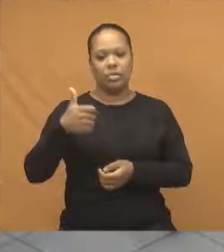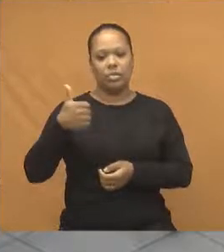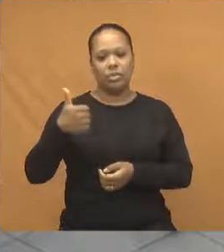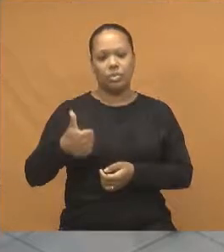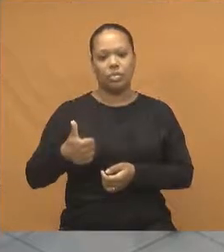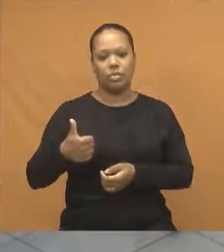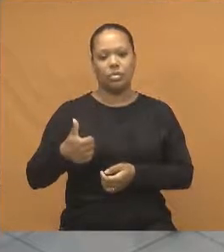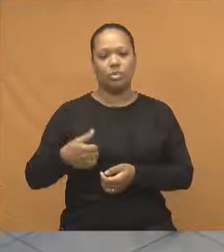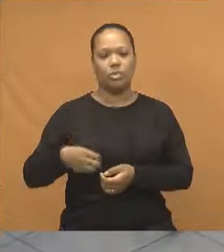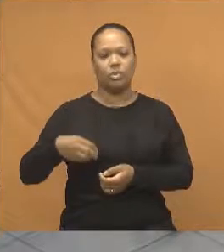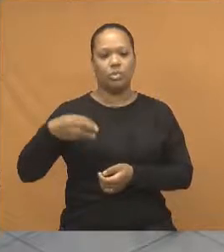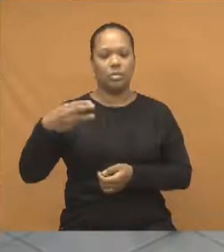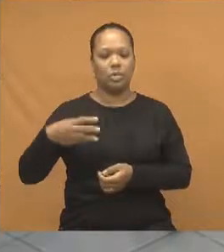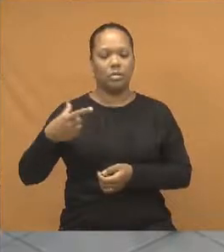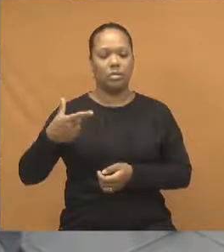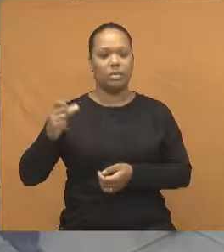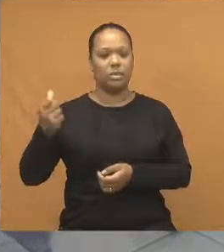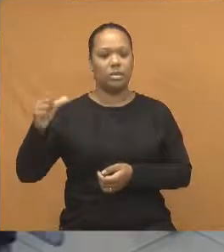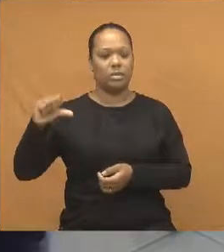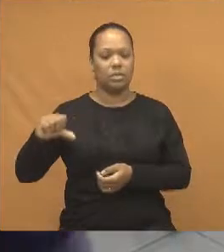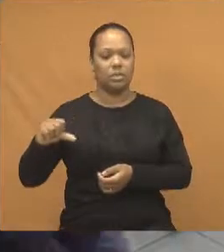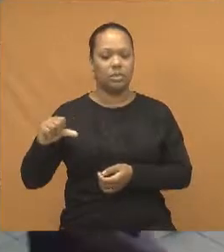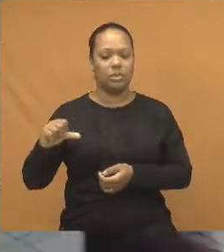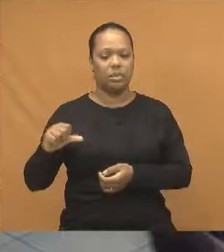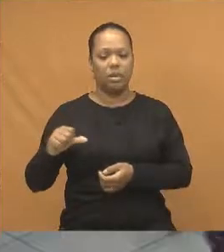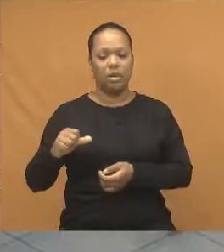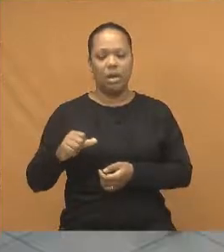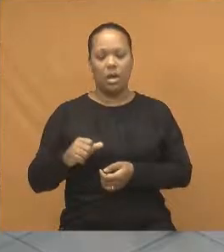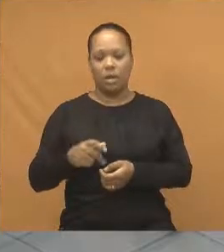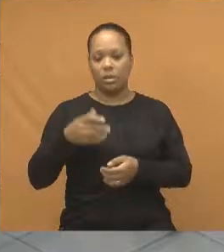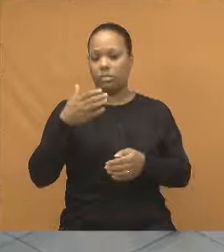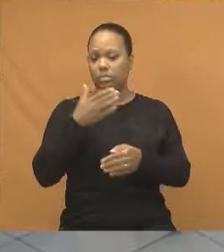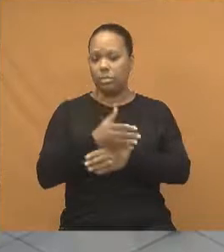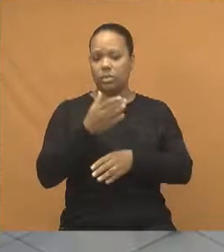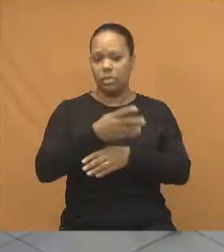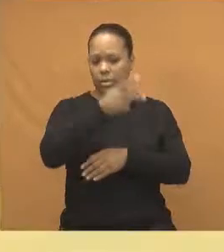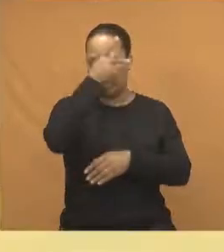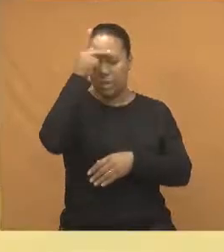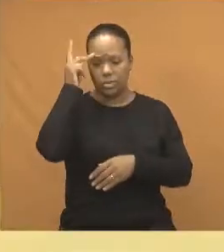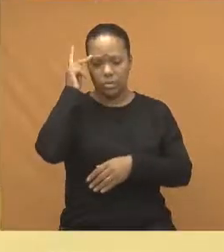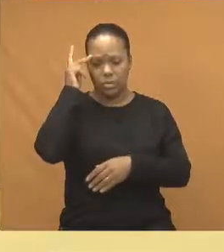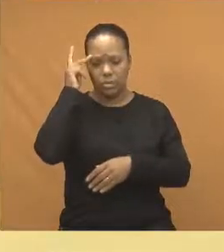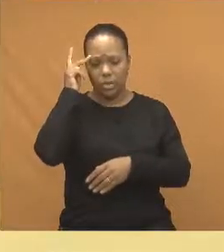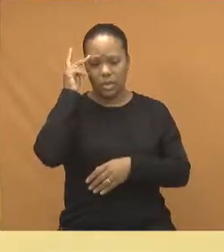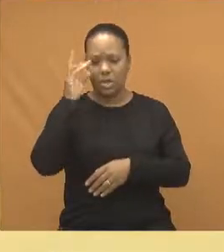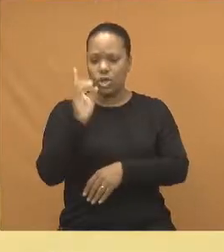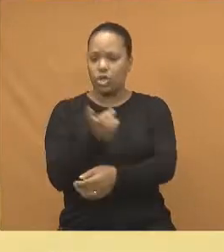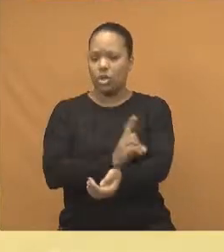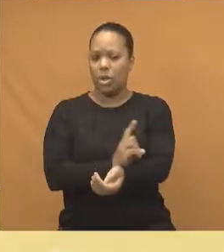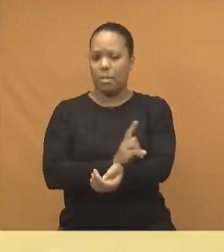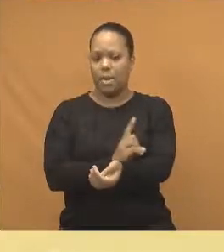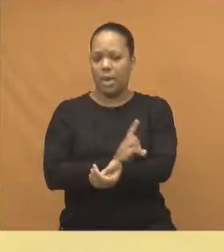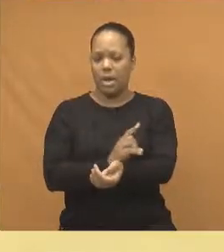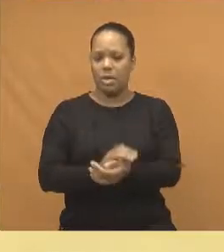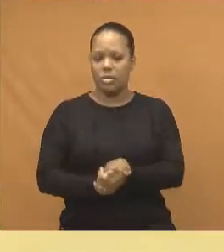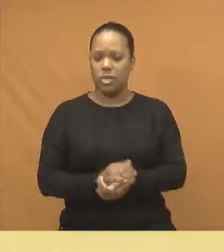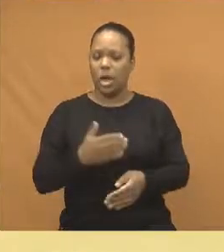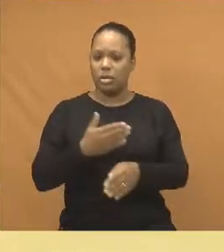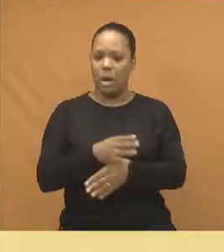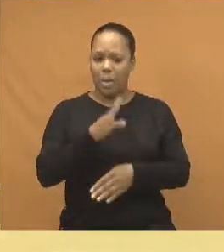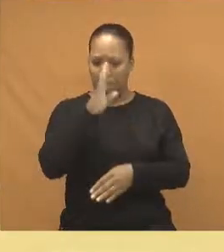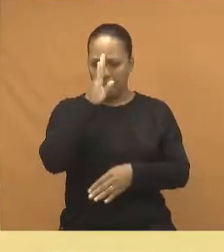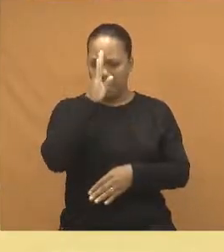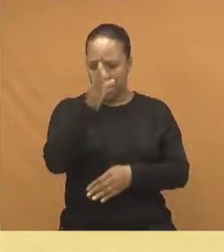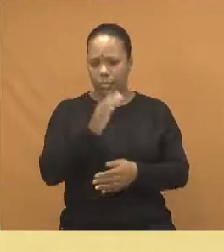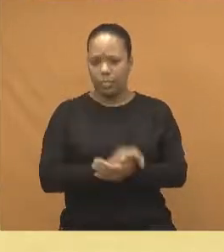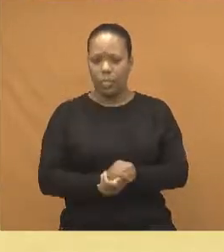21/3/2019. Dispõe sobre atendimento prioritário em órgãos públicos e